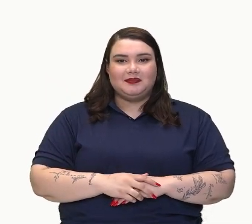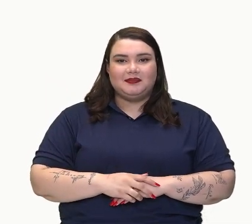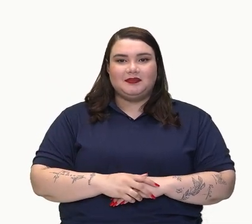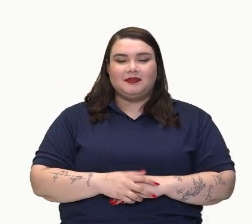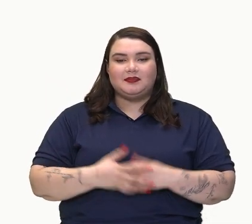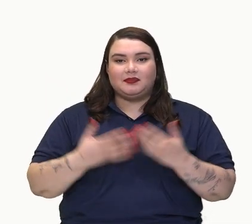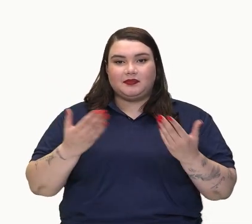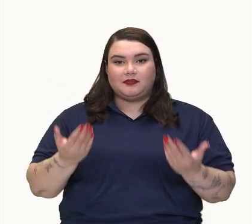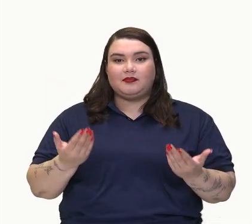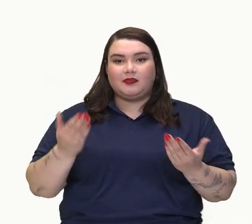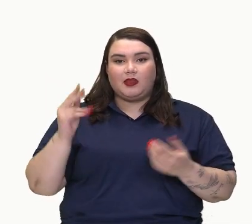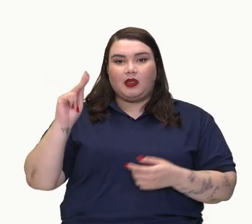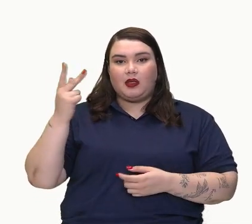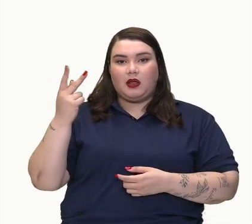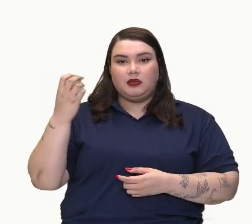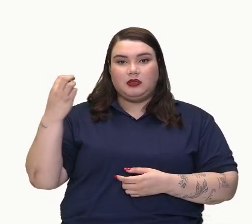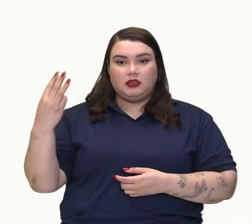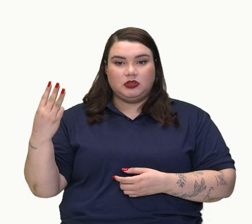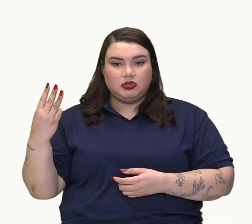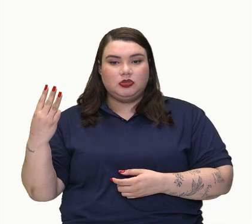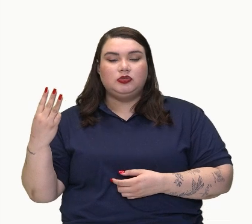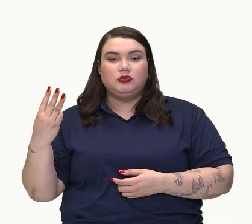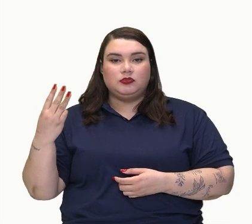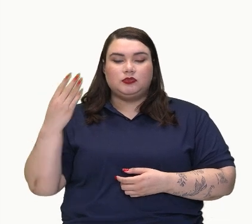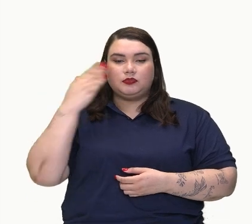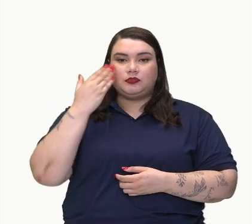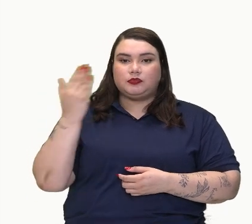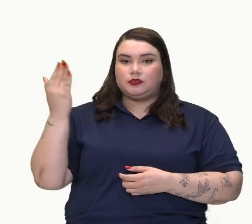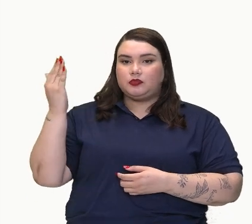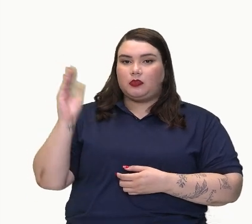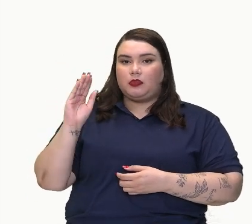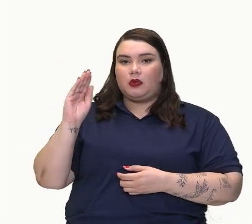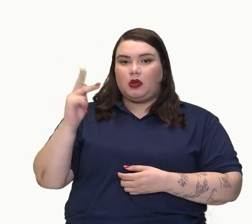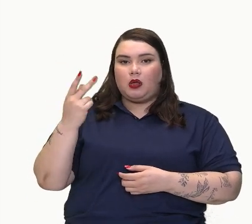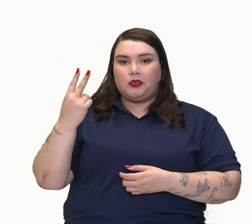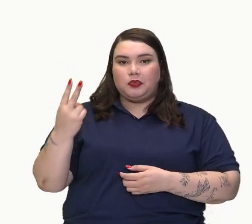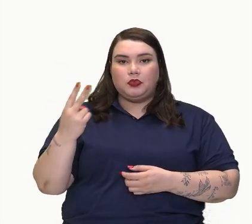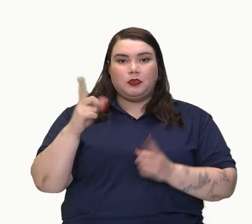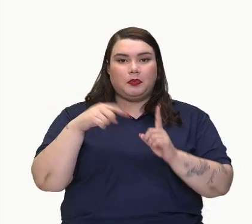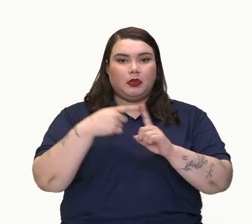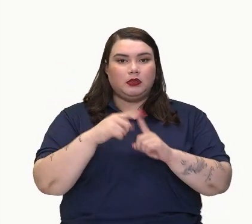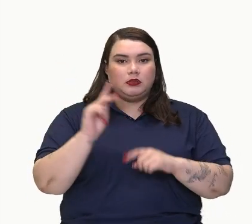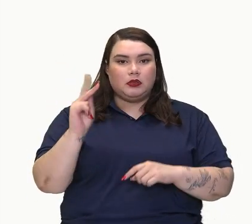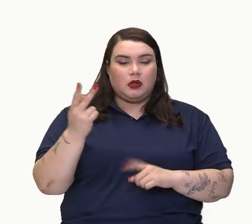Aqui é 3, aqui é H2. Aí aqui tivesse uma dupla